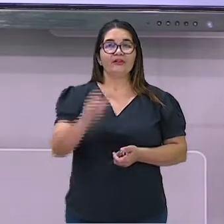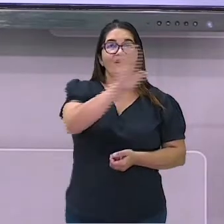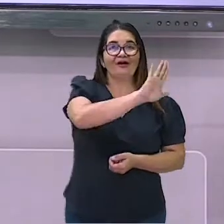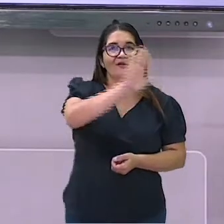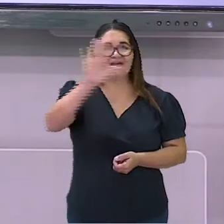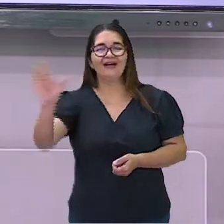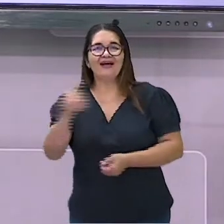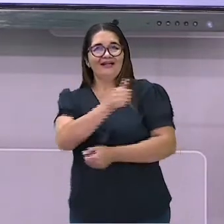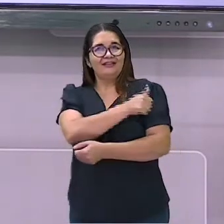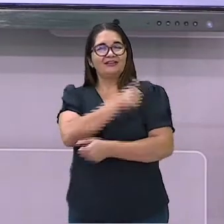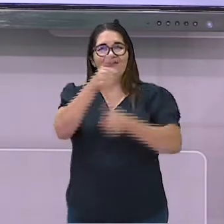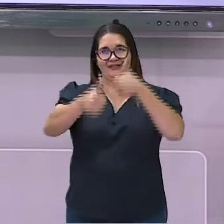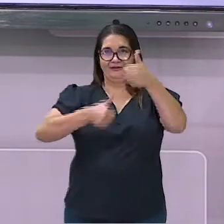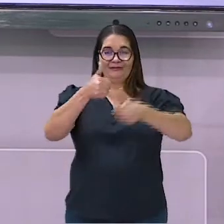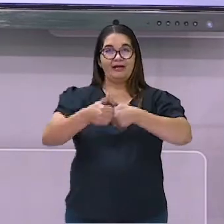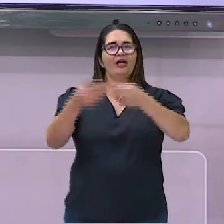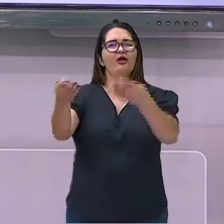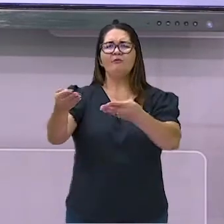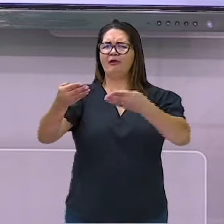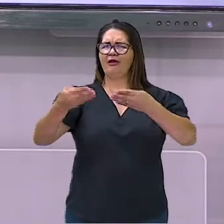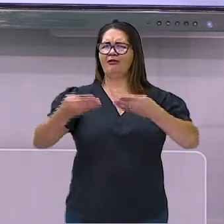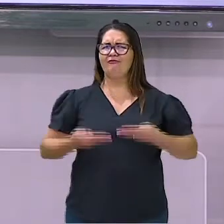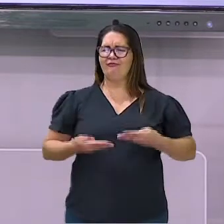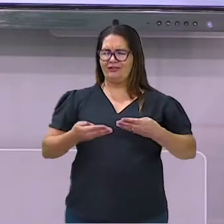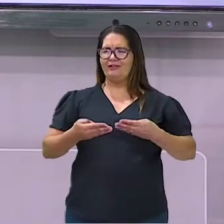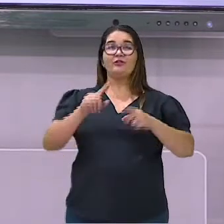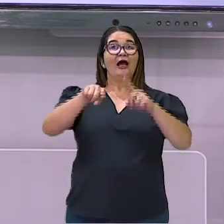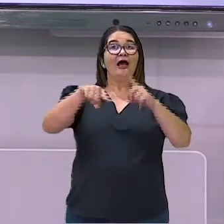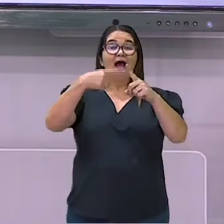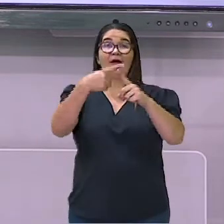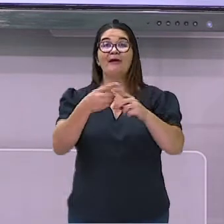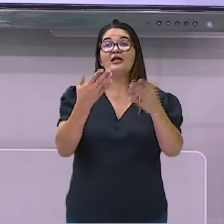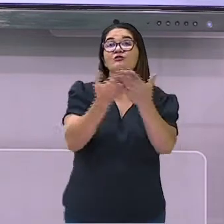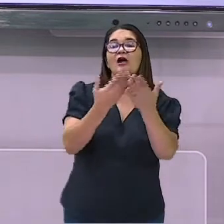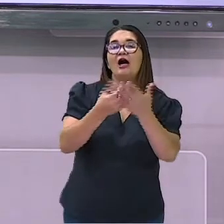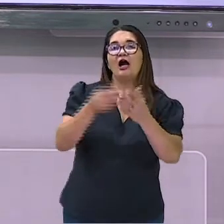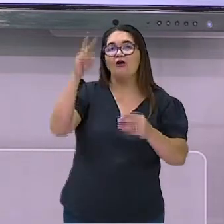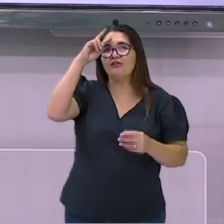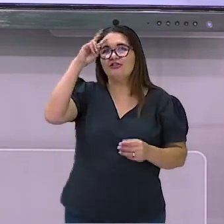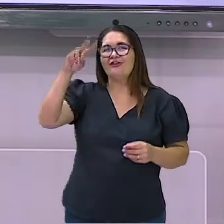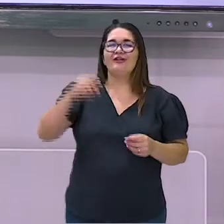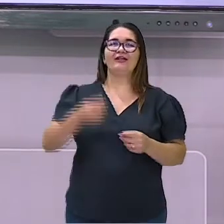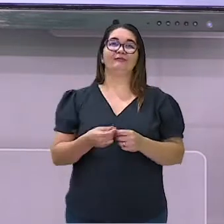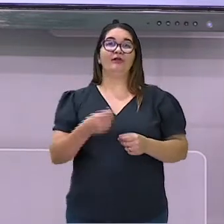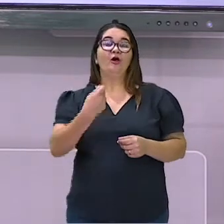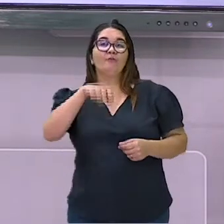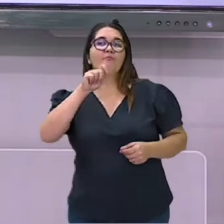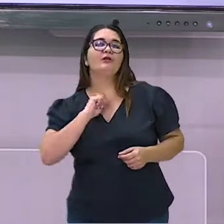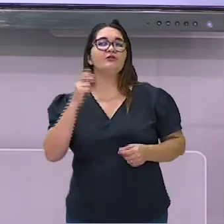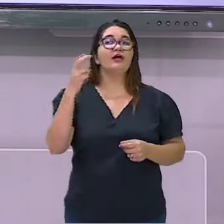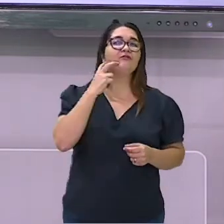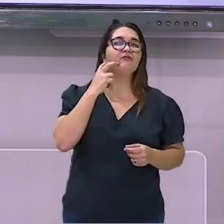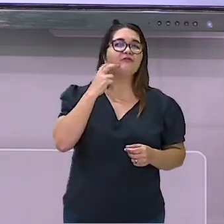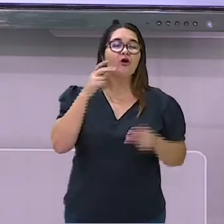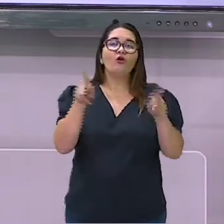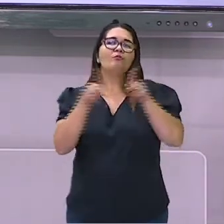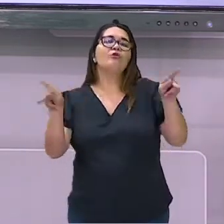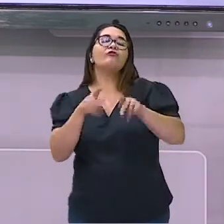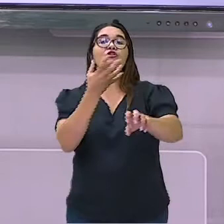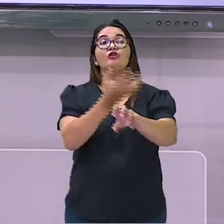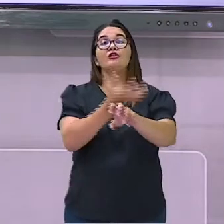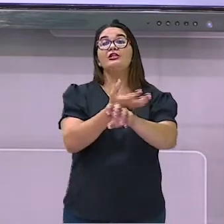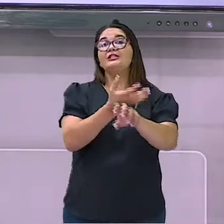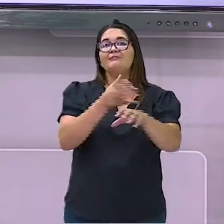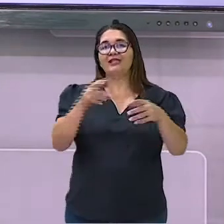Olá, estudantes! Bem-vindos a mais uma aula de História. Sou Jorge Duelito, seu professor. Hoje nós vamos falar sobre o